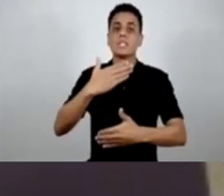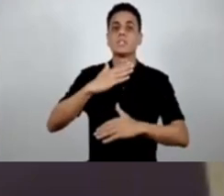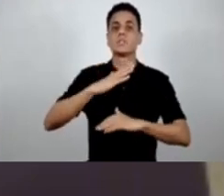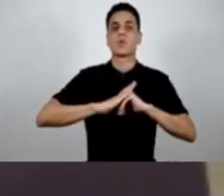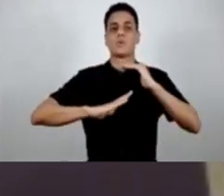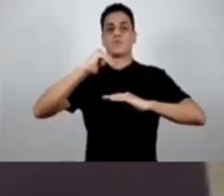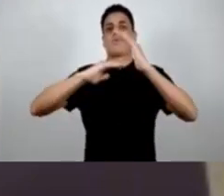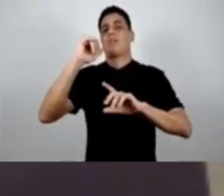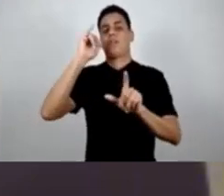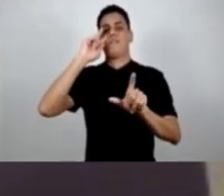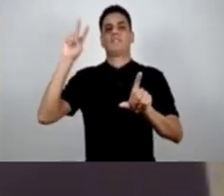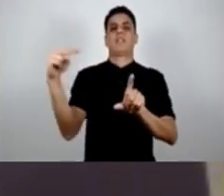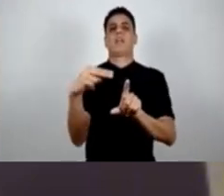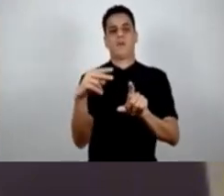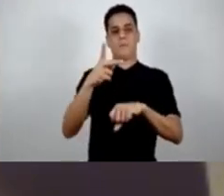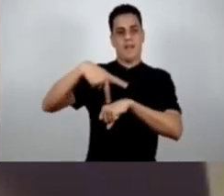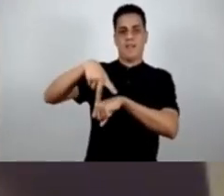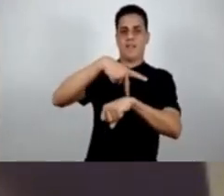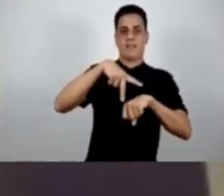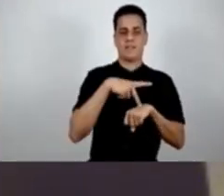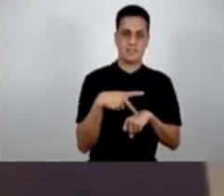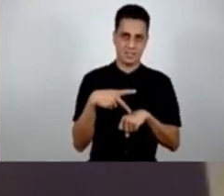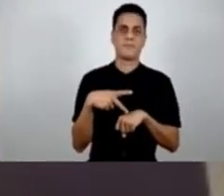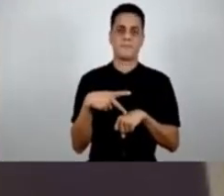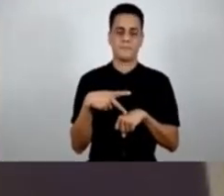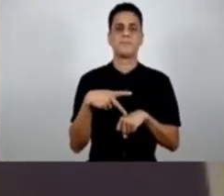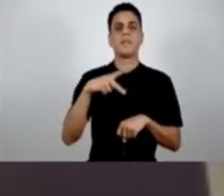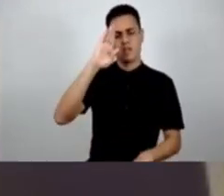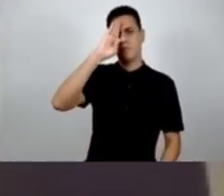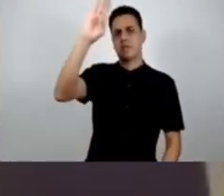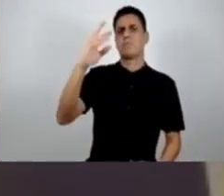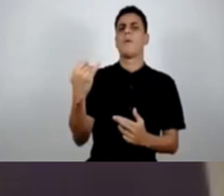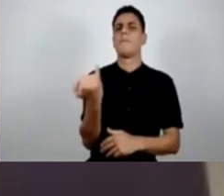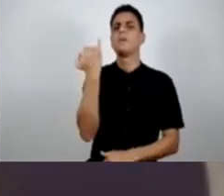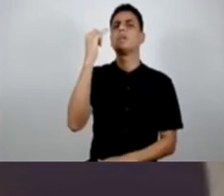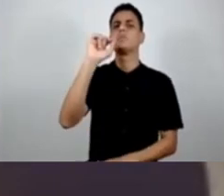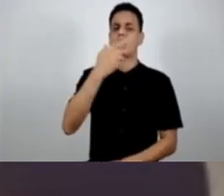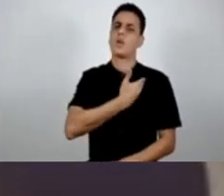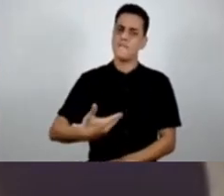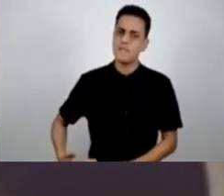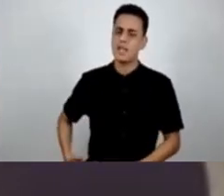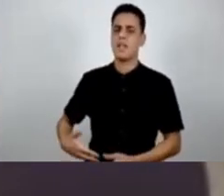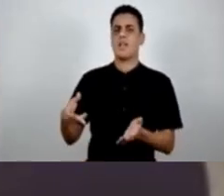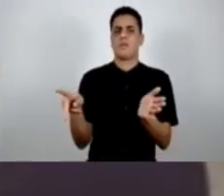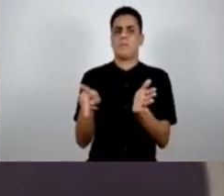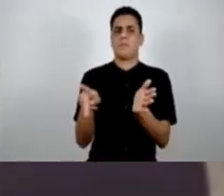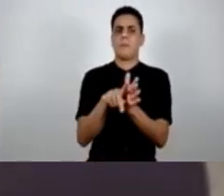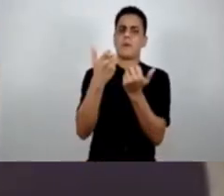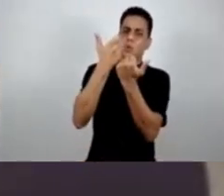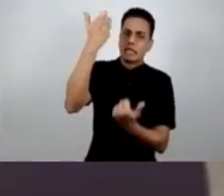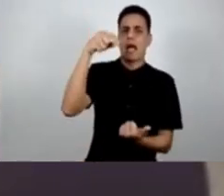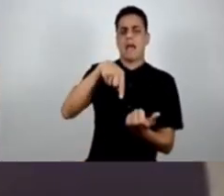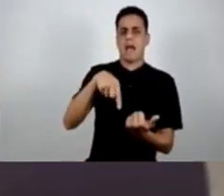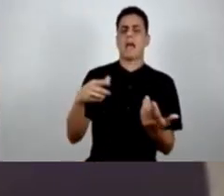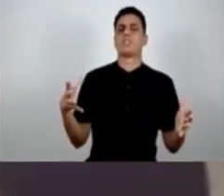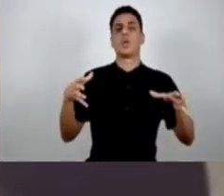mais importante, historicamente mais importante, são os governos, as autoridades, o Estado. Tem um rol de Itamaraty, que tem